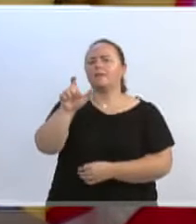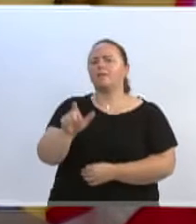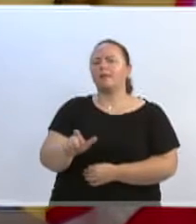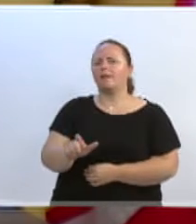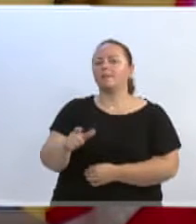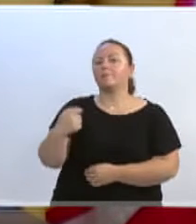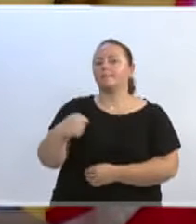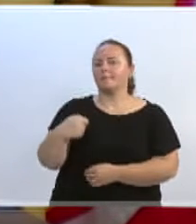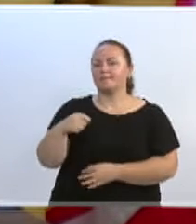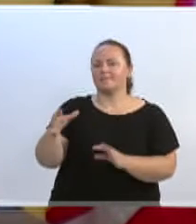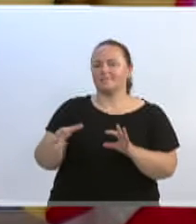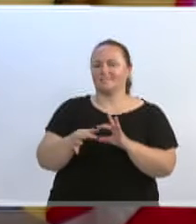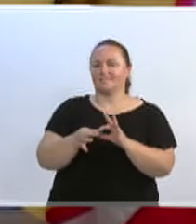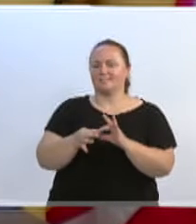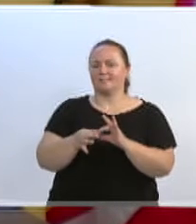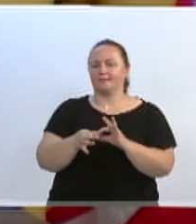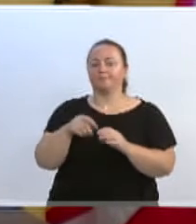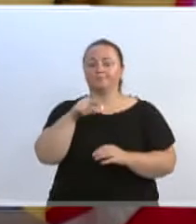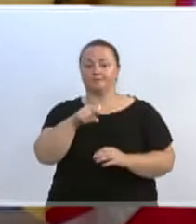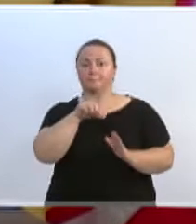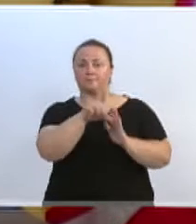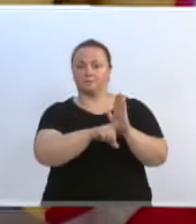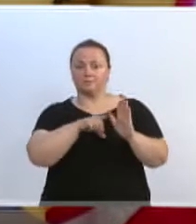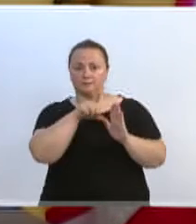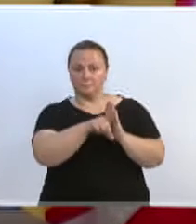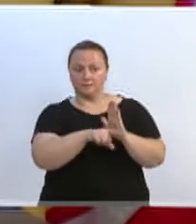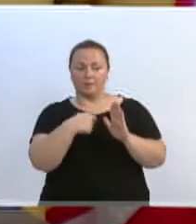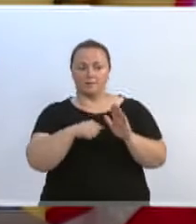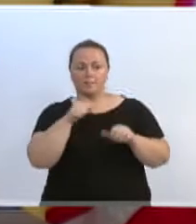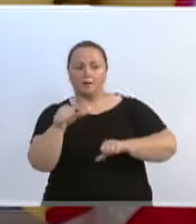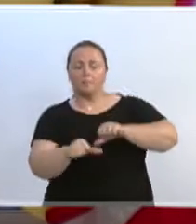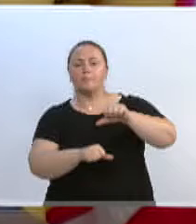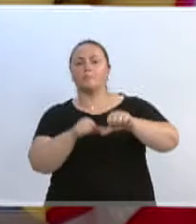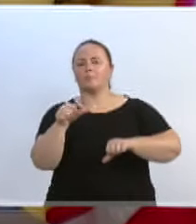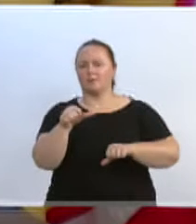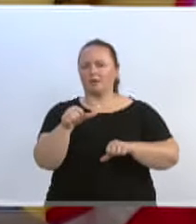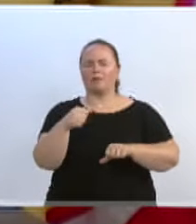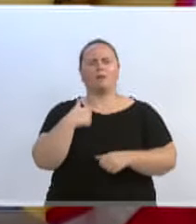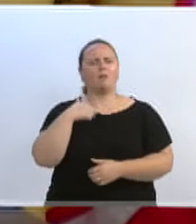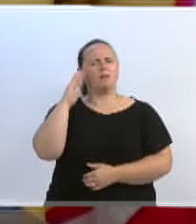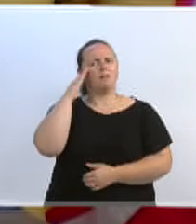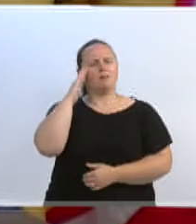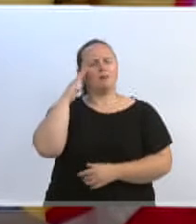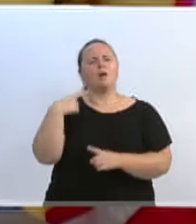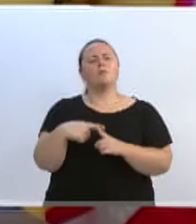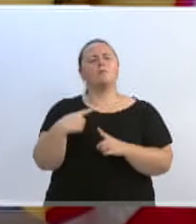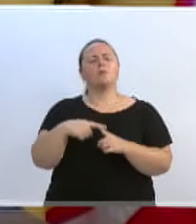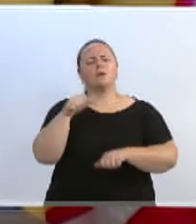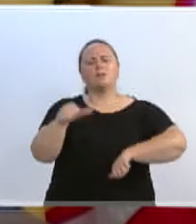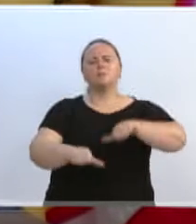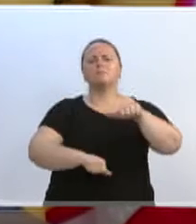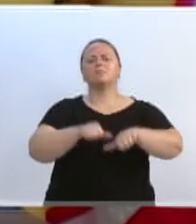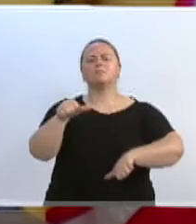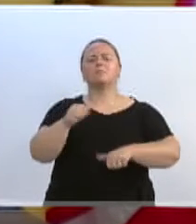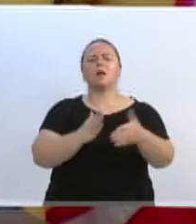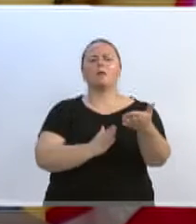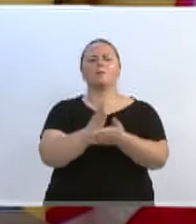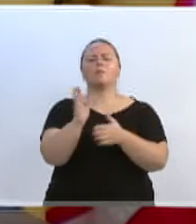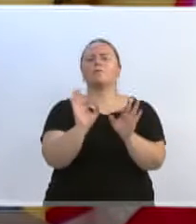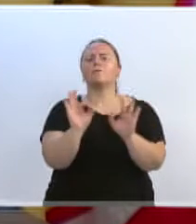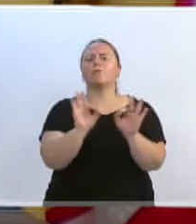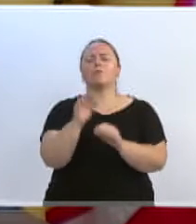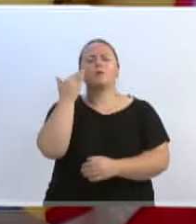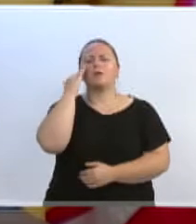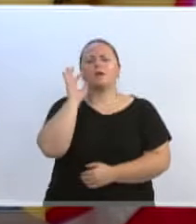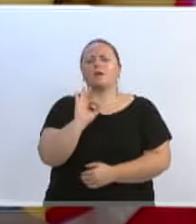parte necessária. Essa legislação, em específico, nós tivemos que alterar, fizemos alteração e eu não entendi qual foi o motivo de não termos a sanção do